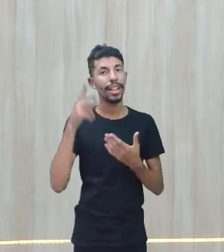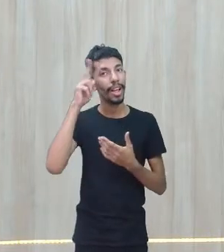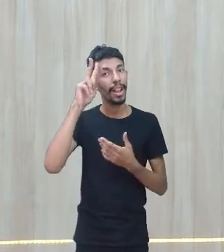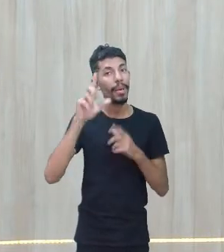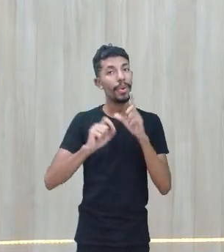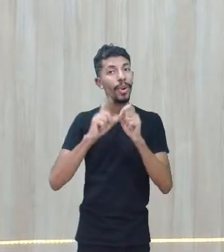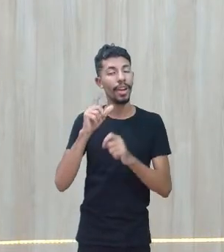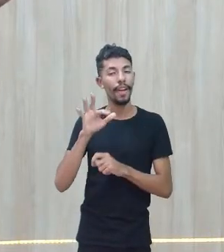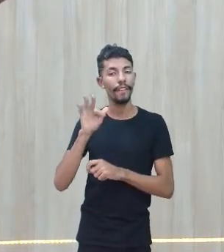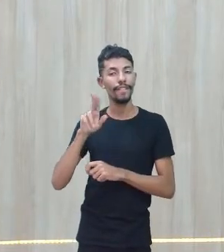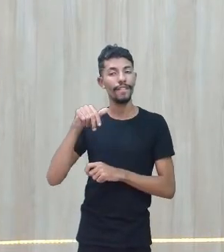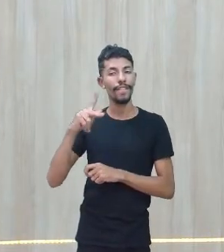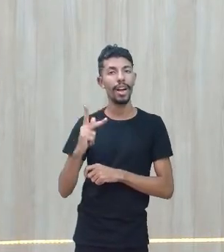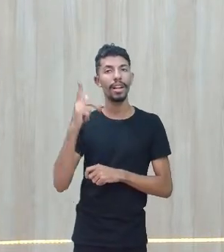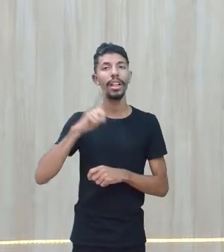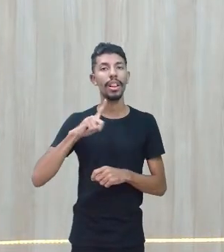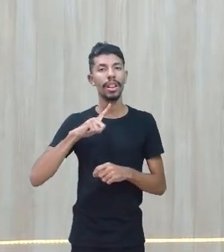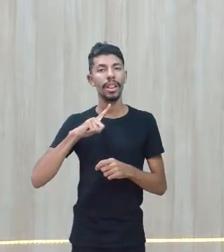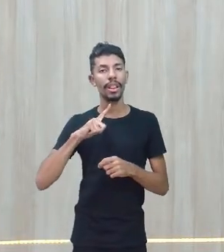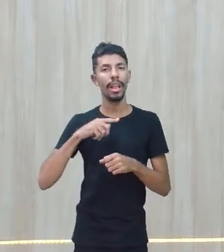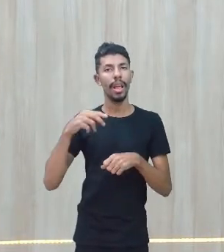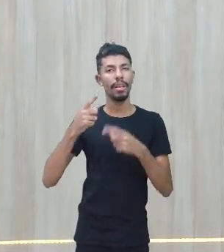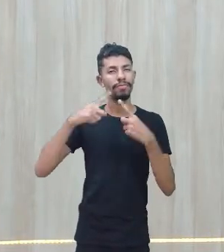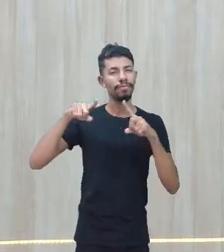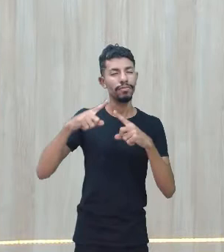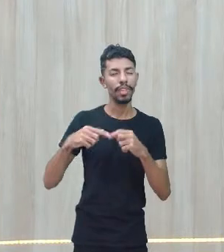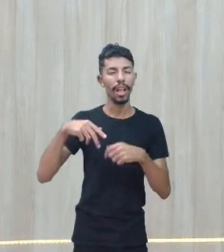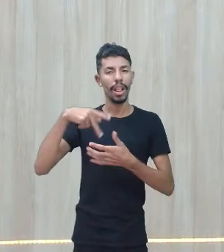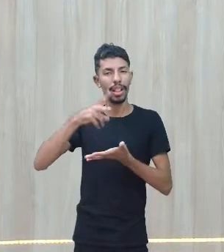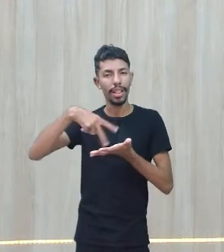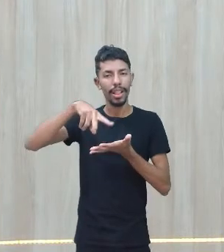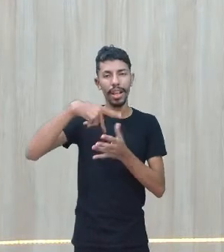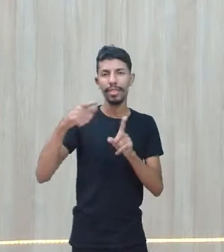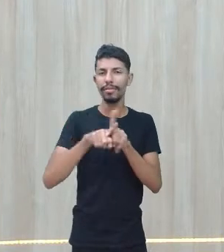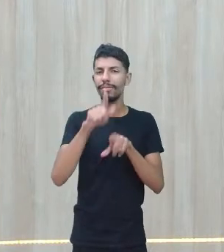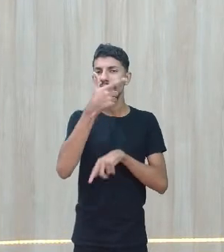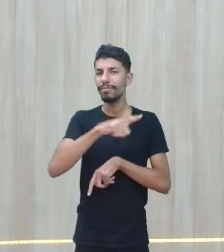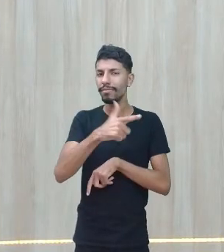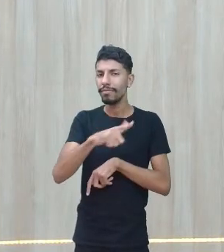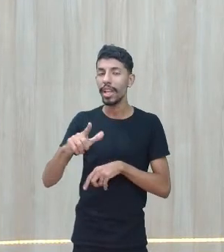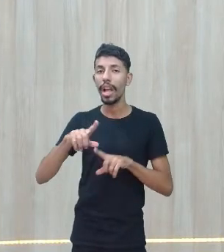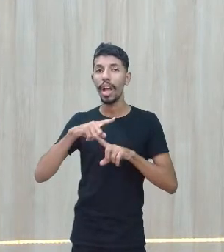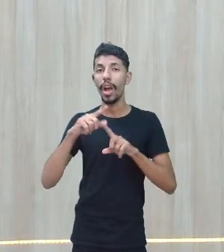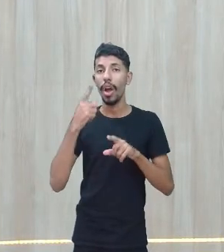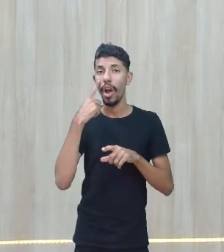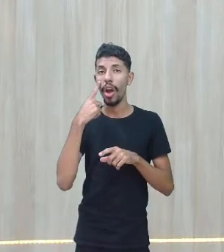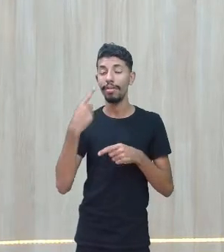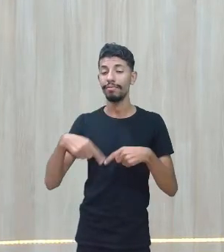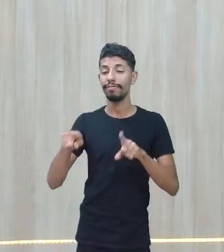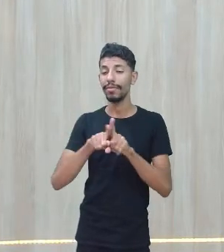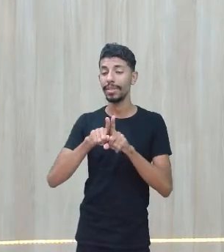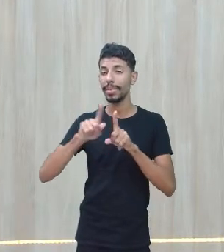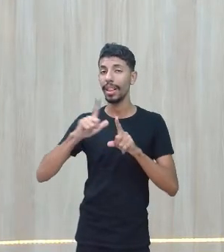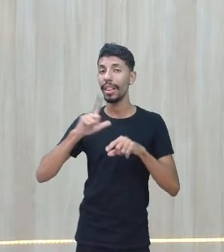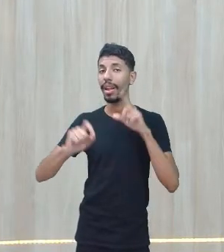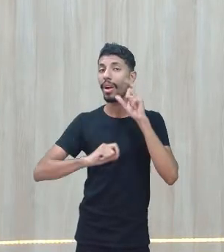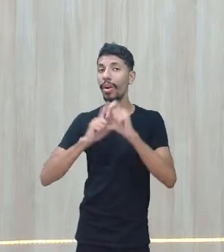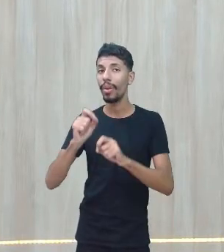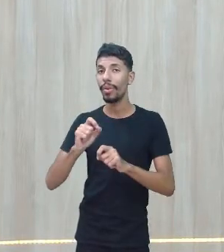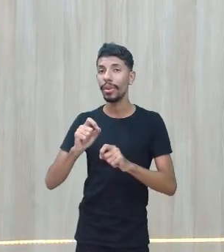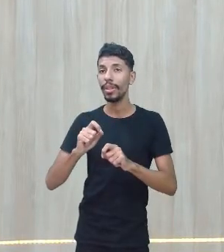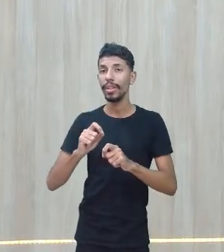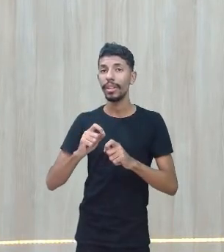batida dançante, repetitiva, parará, parará, parará, o funk ele também tem um cunho ativista